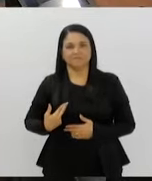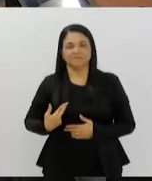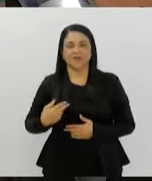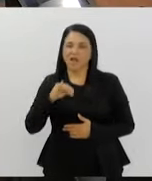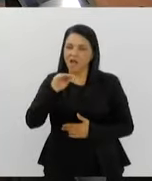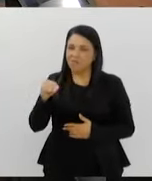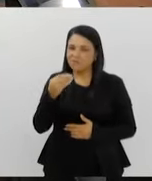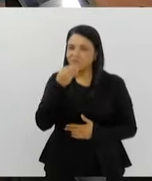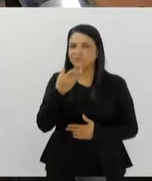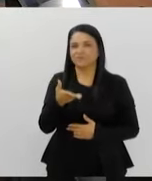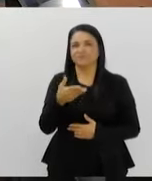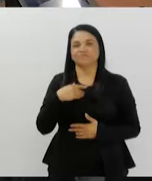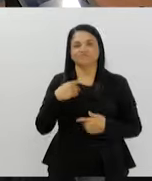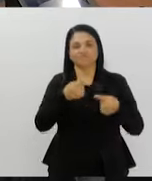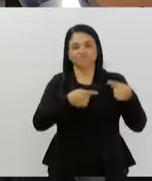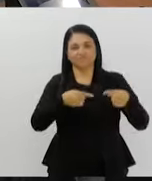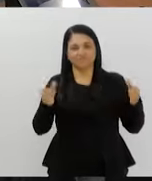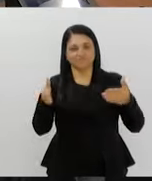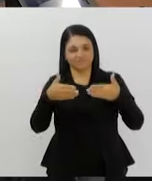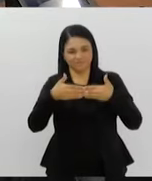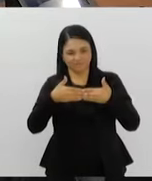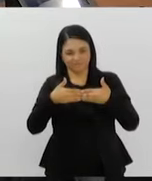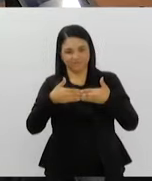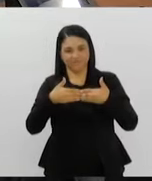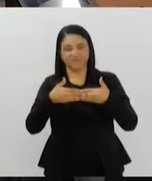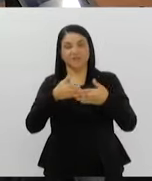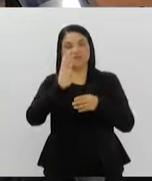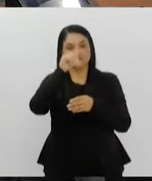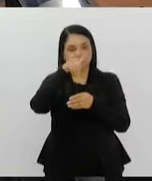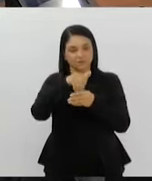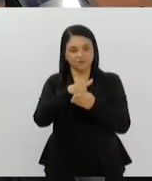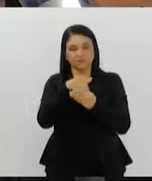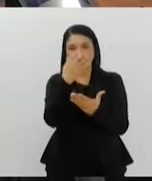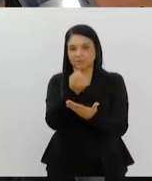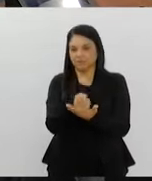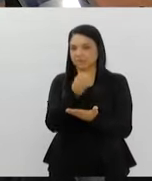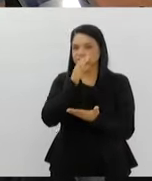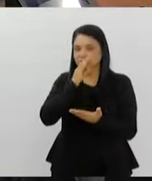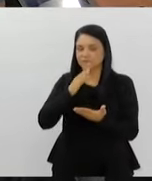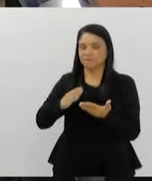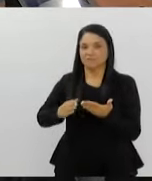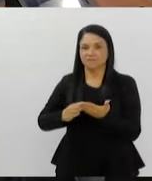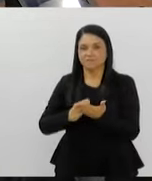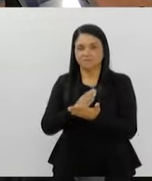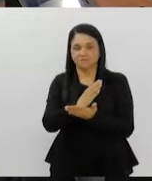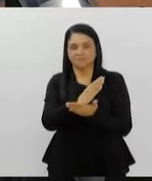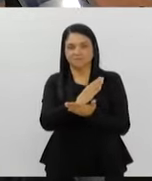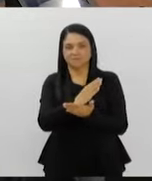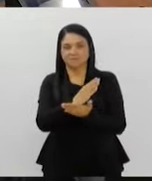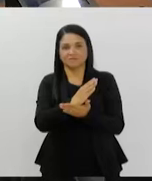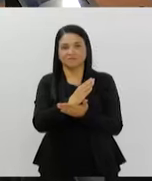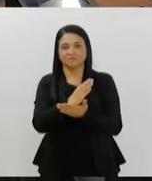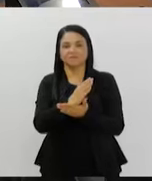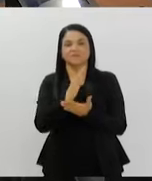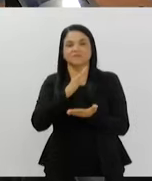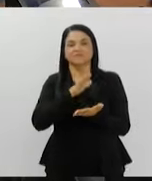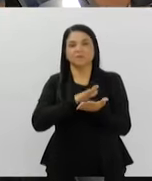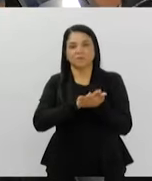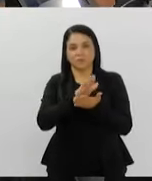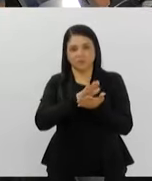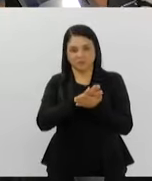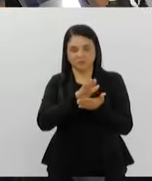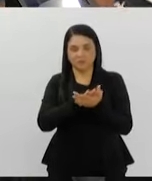Não havendo mais quem queira discutir, encerrada a discussão. Em votação, os senhores que aprovam permaneçam como estão. Aprovado, vai a